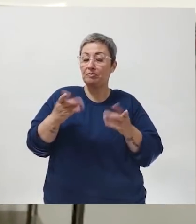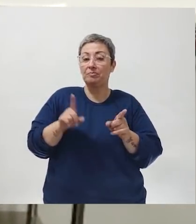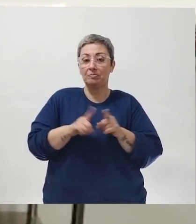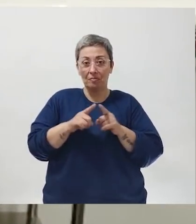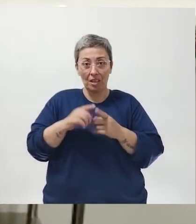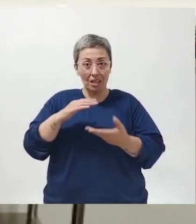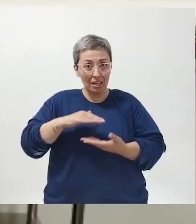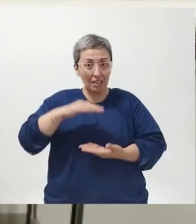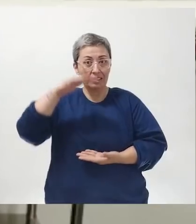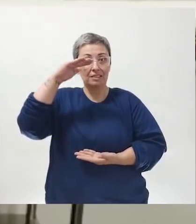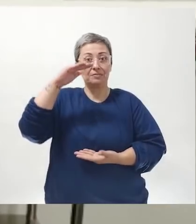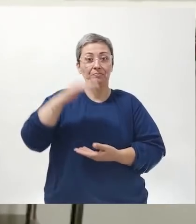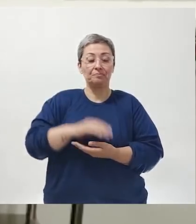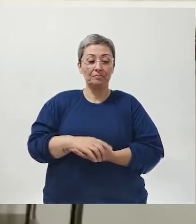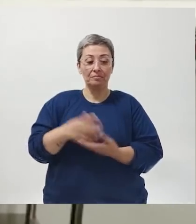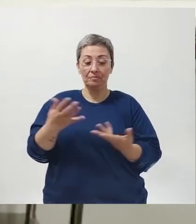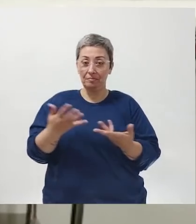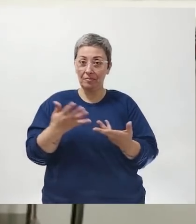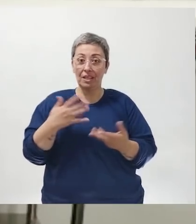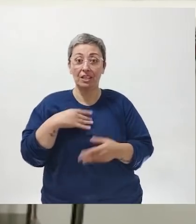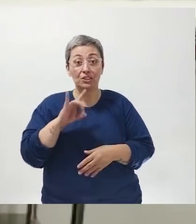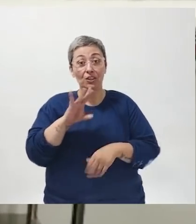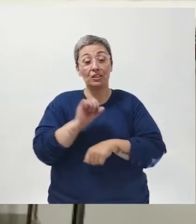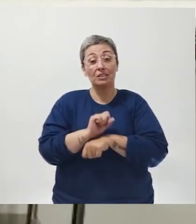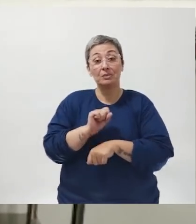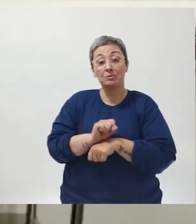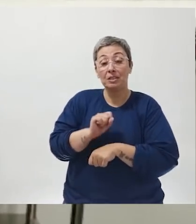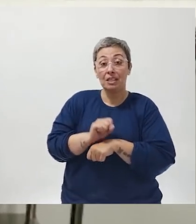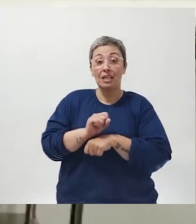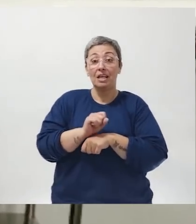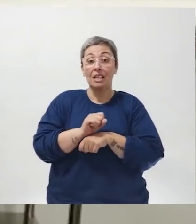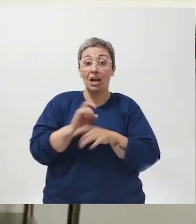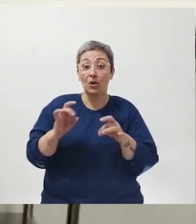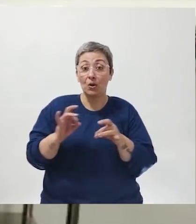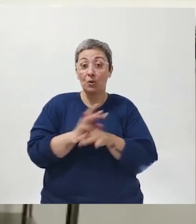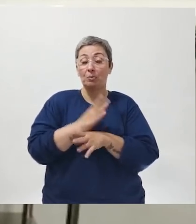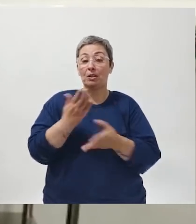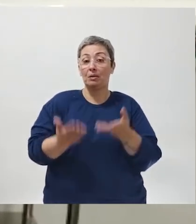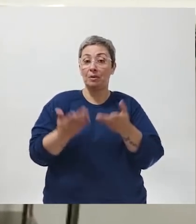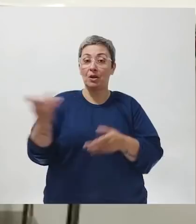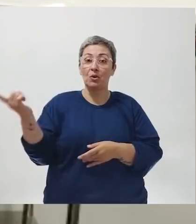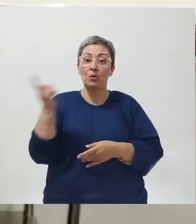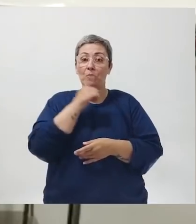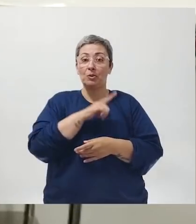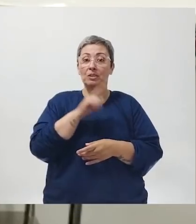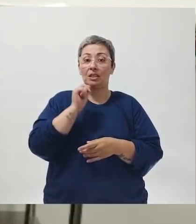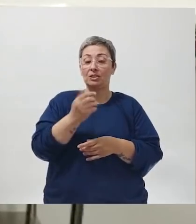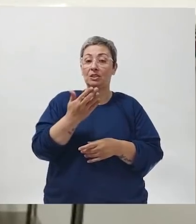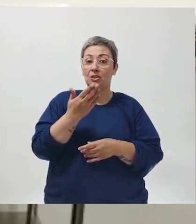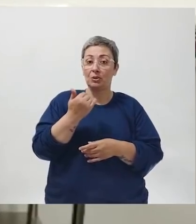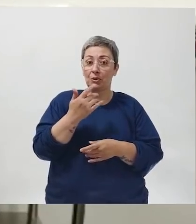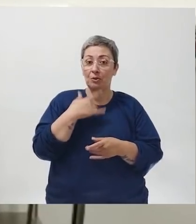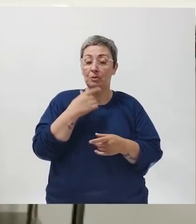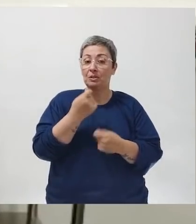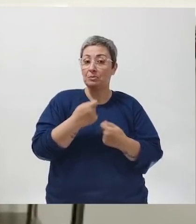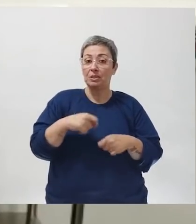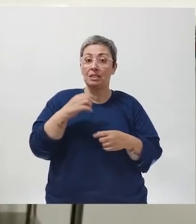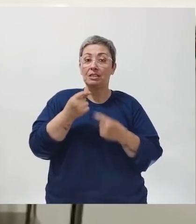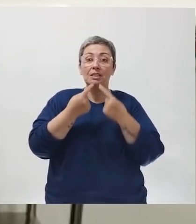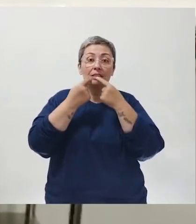é só esperar completar o peso, conseguir se alimentar sem essa sondinha. E logo, logo